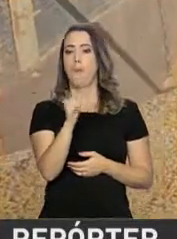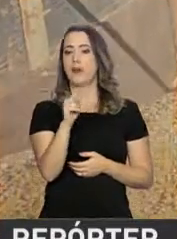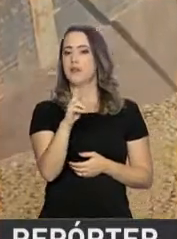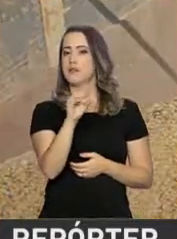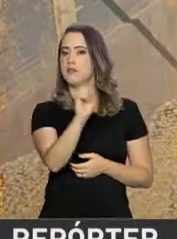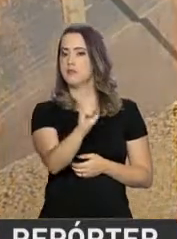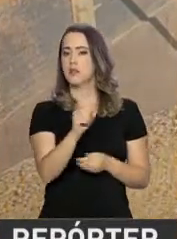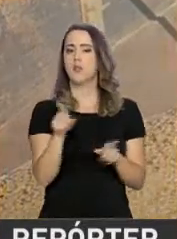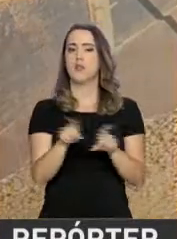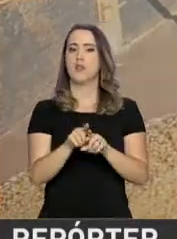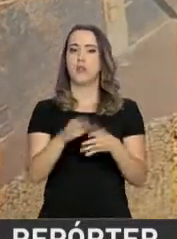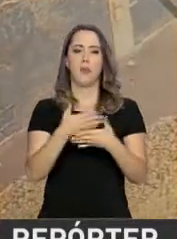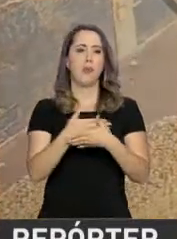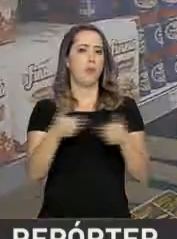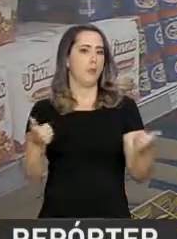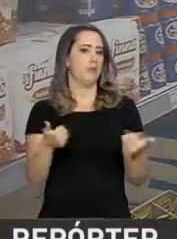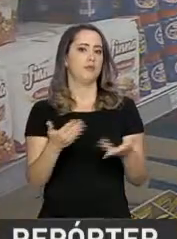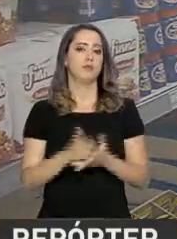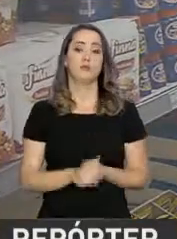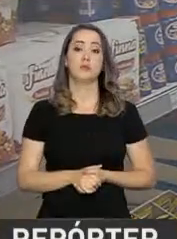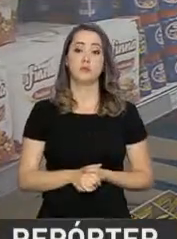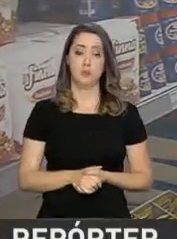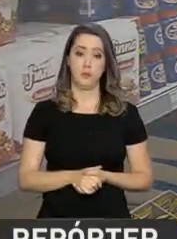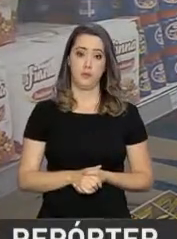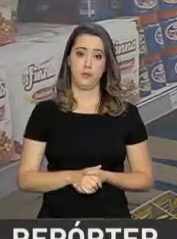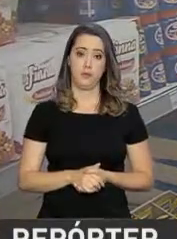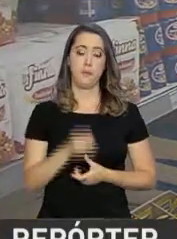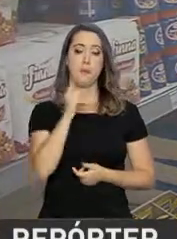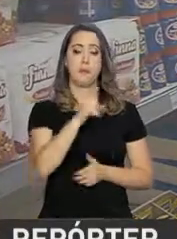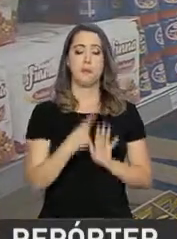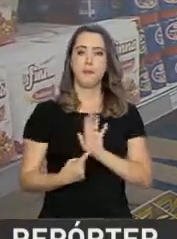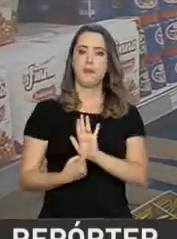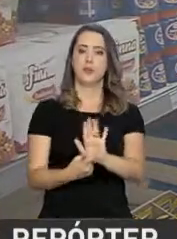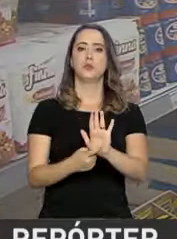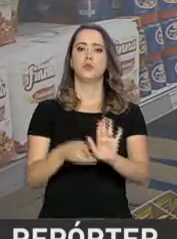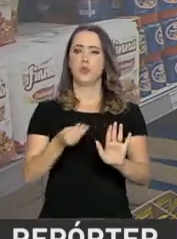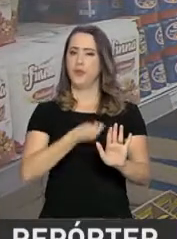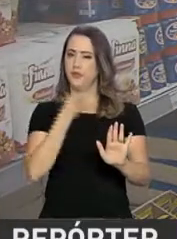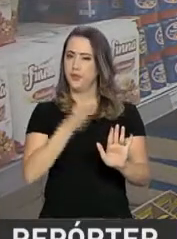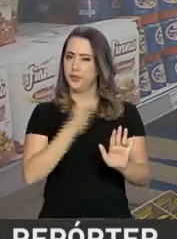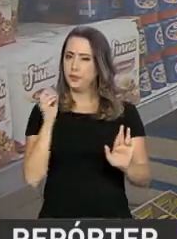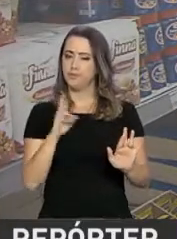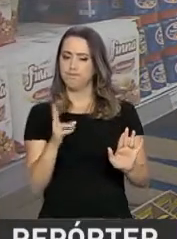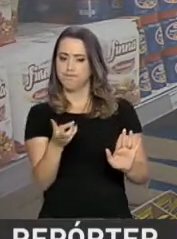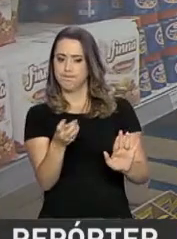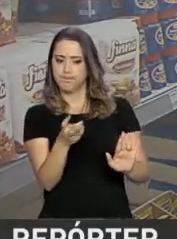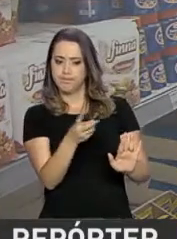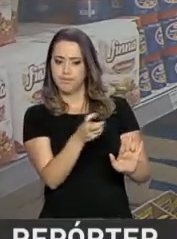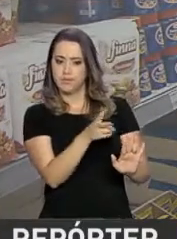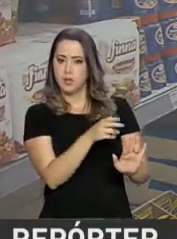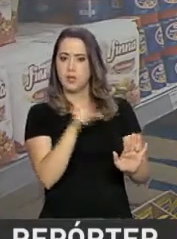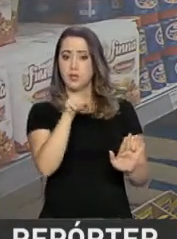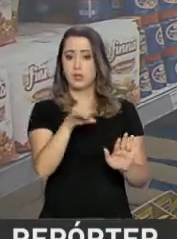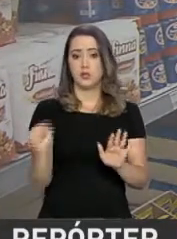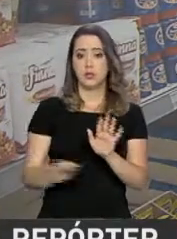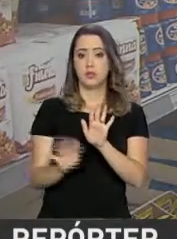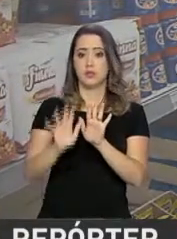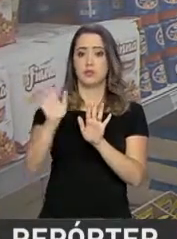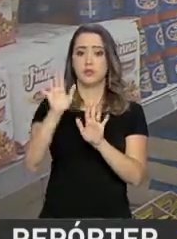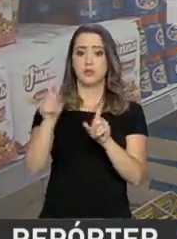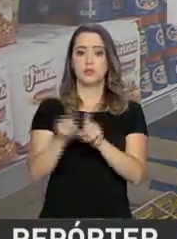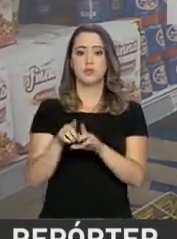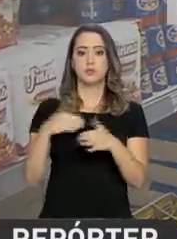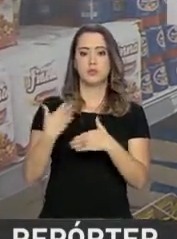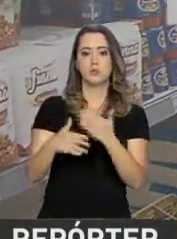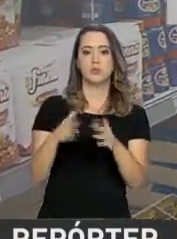brasil despencou um dos indicadores que mais afeta a vida e o bolso dos brasileiros a inflação acumulada